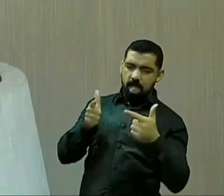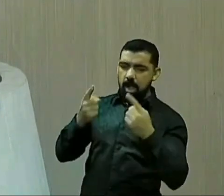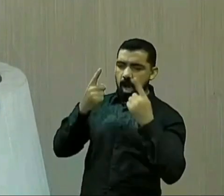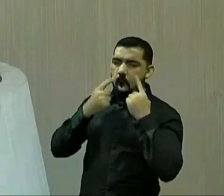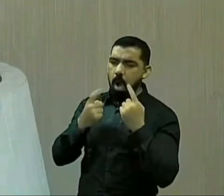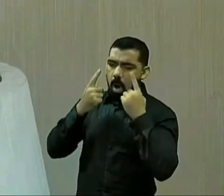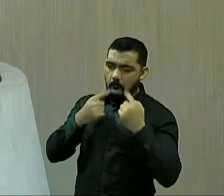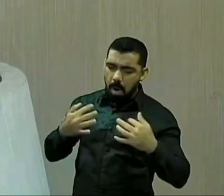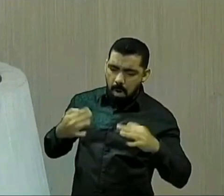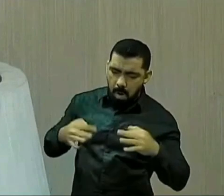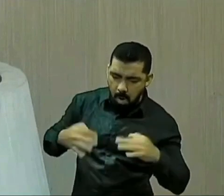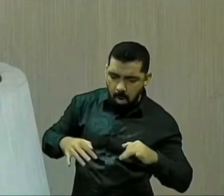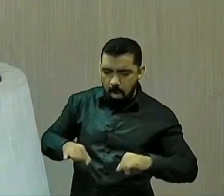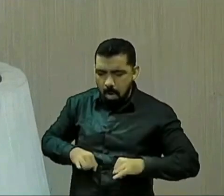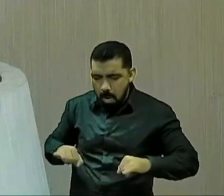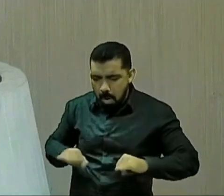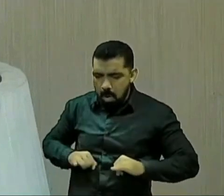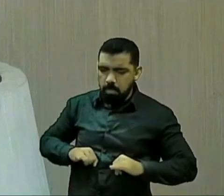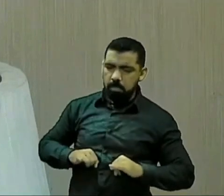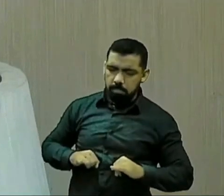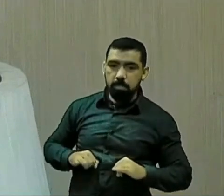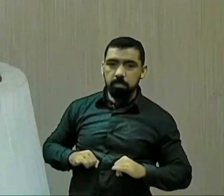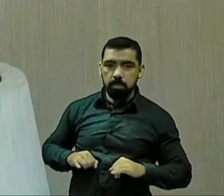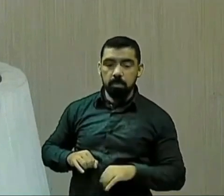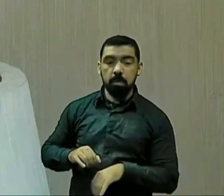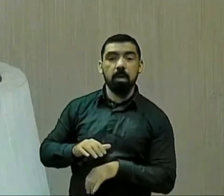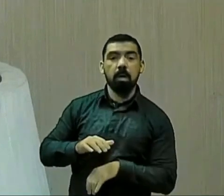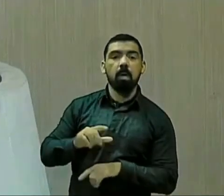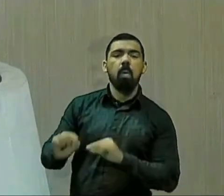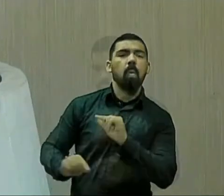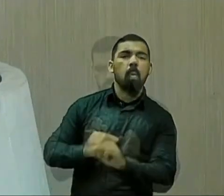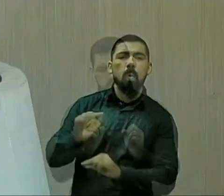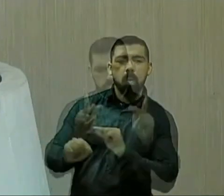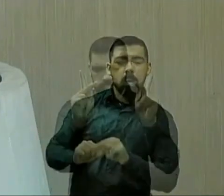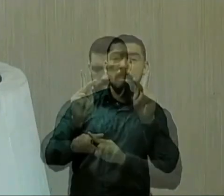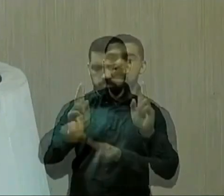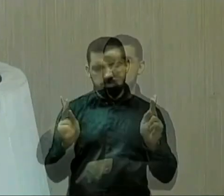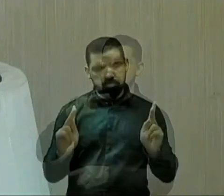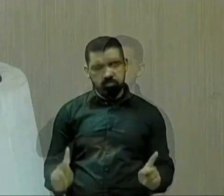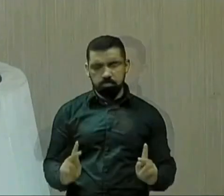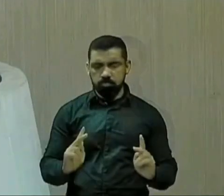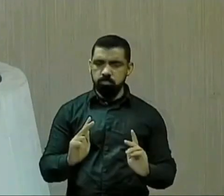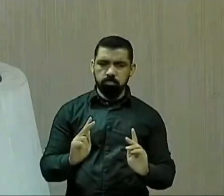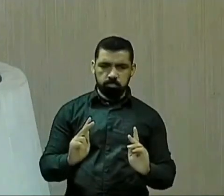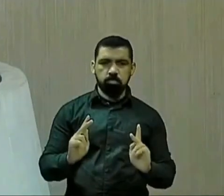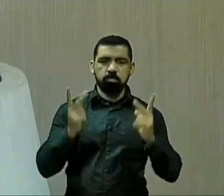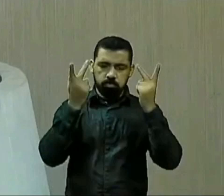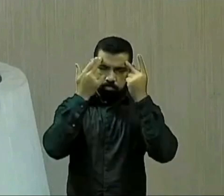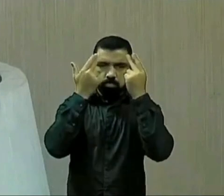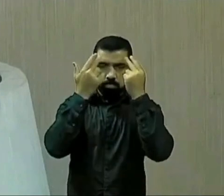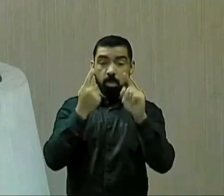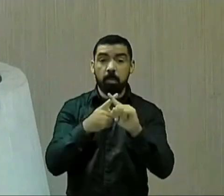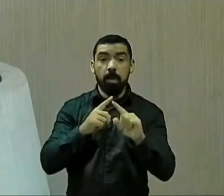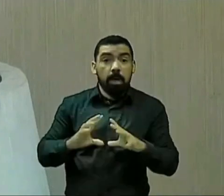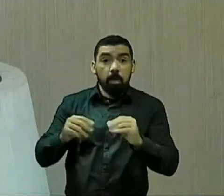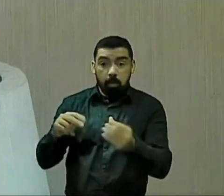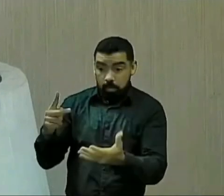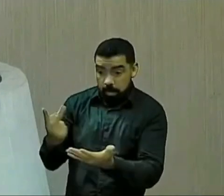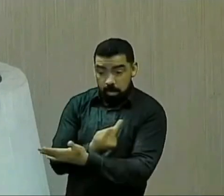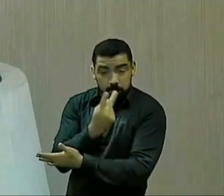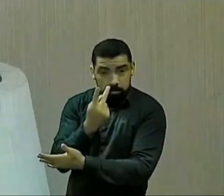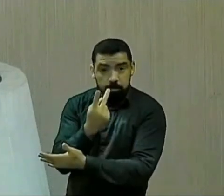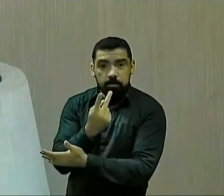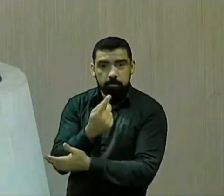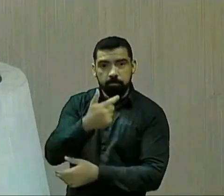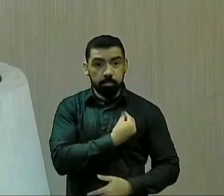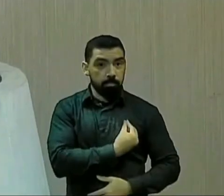de dores, o profeta das lamentações, mas um profeta que falava a verdade. Tudo que acontece na